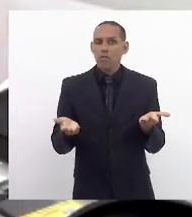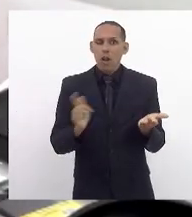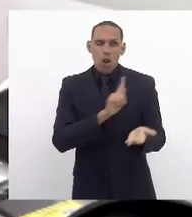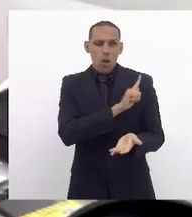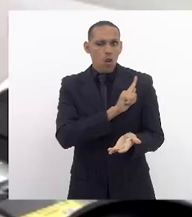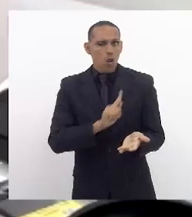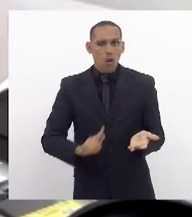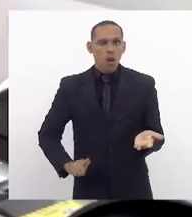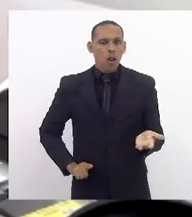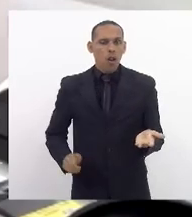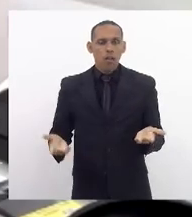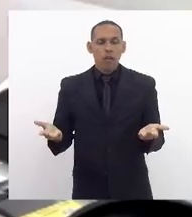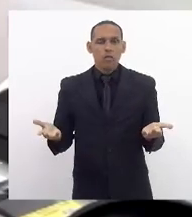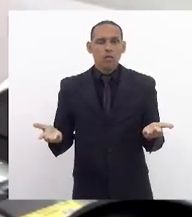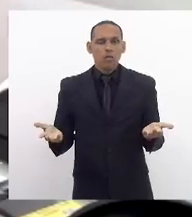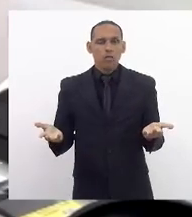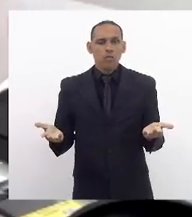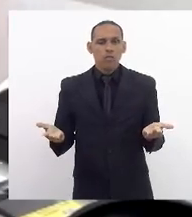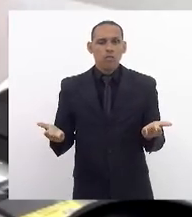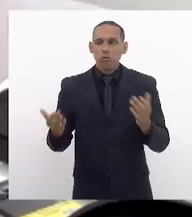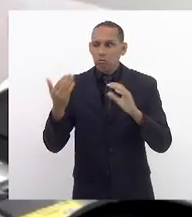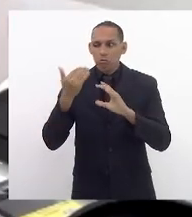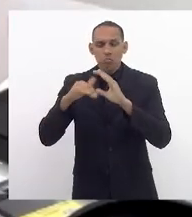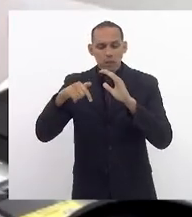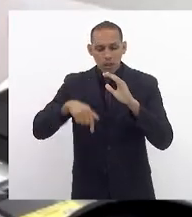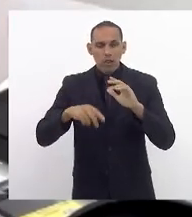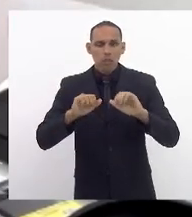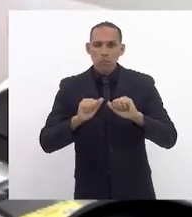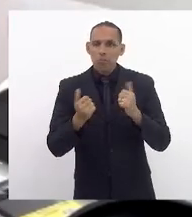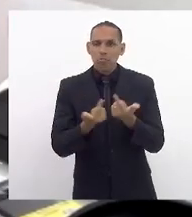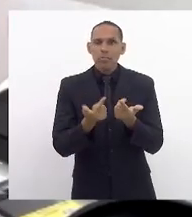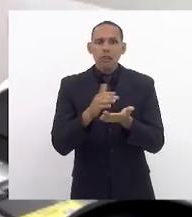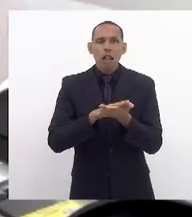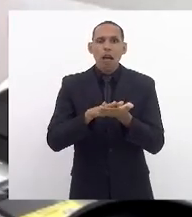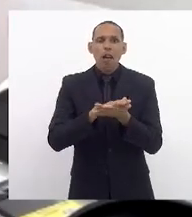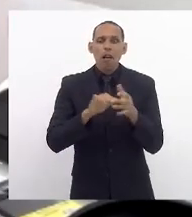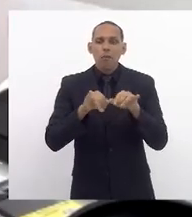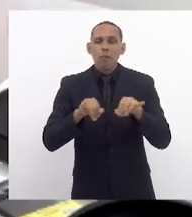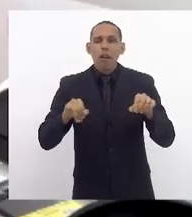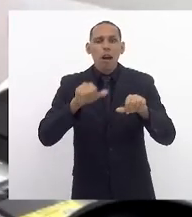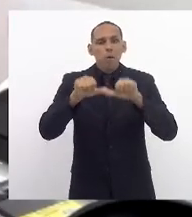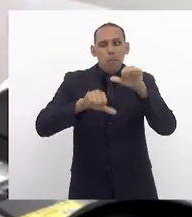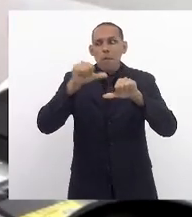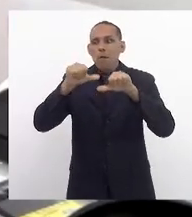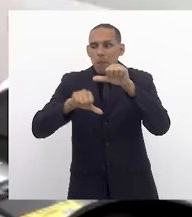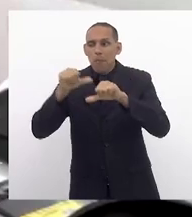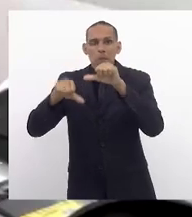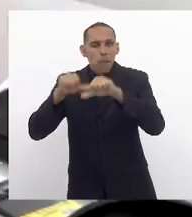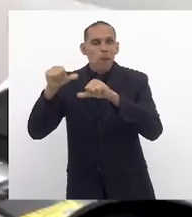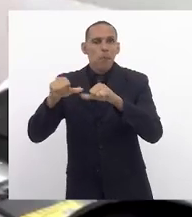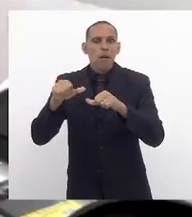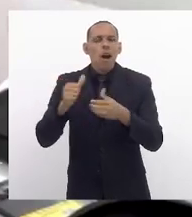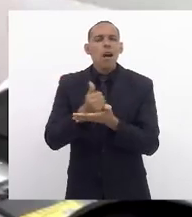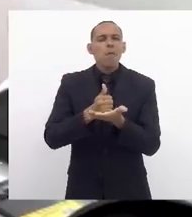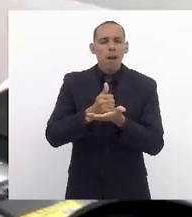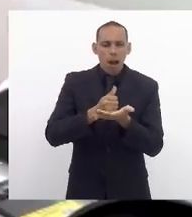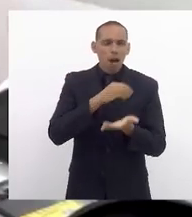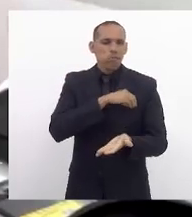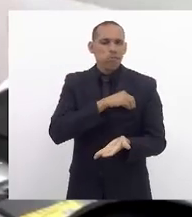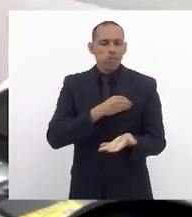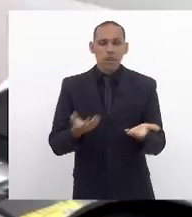governador não envia para casa a mensagem de reajuste do piso salarial.